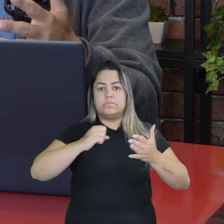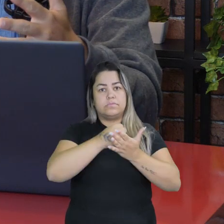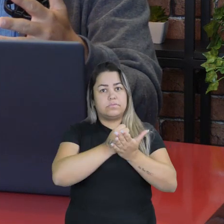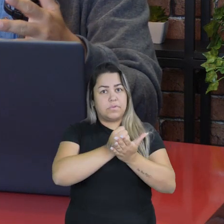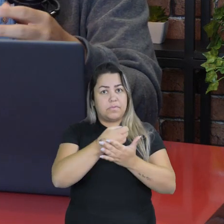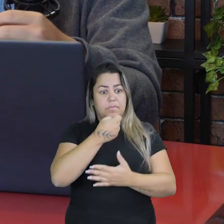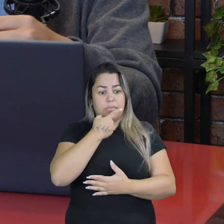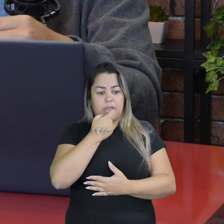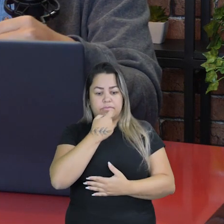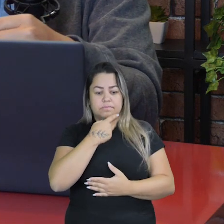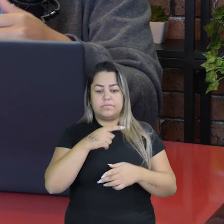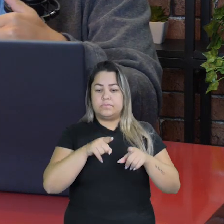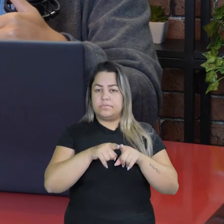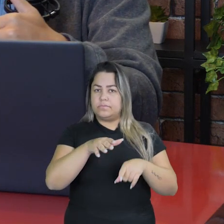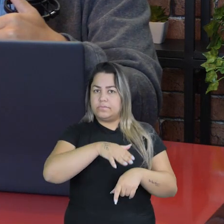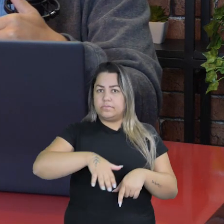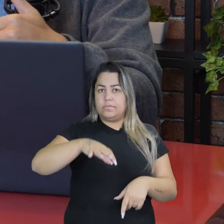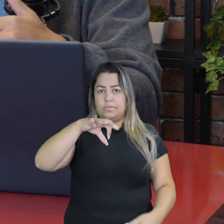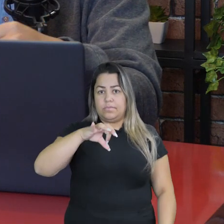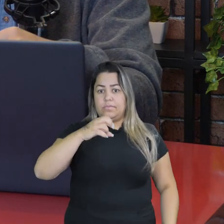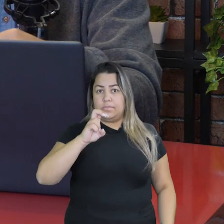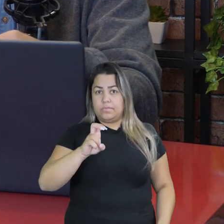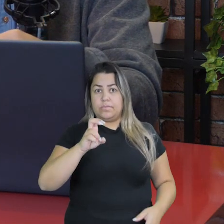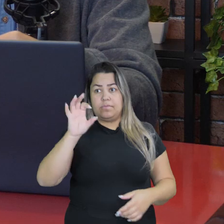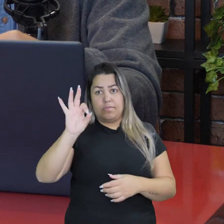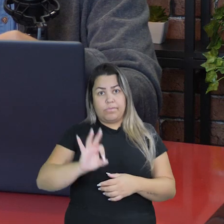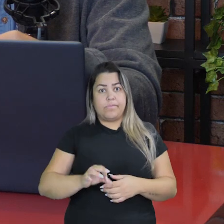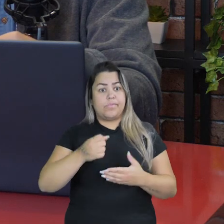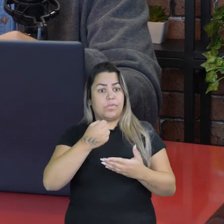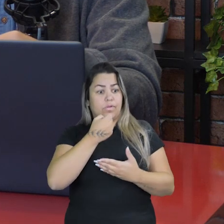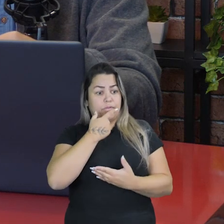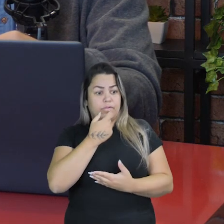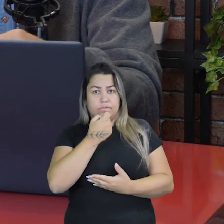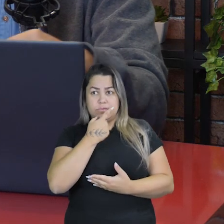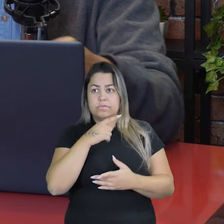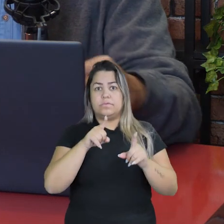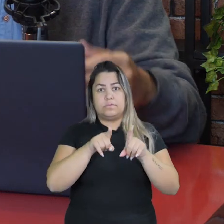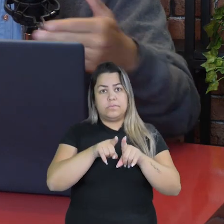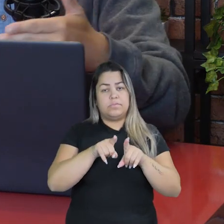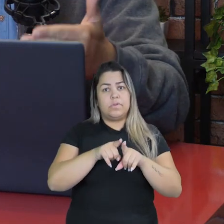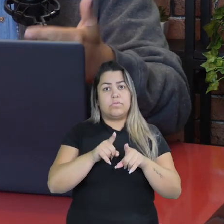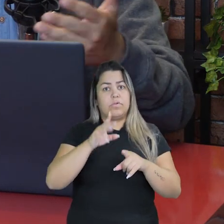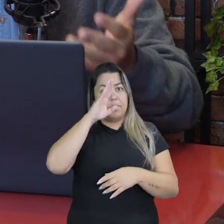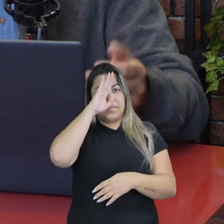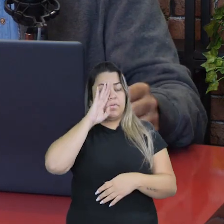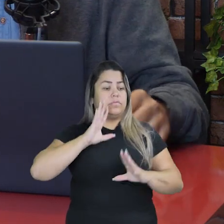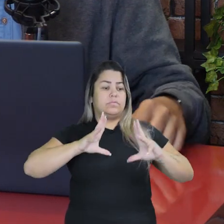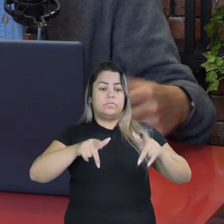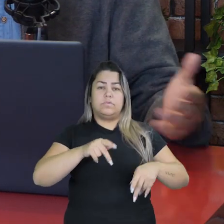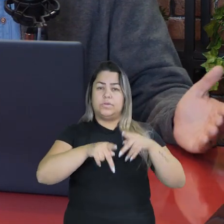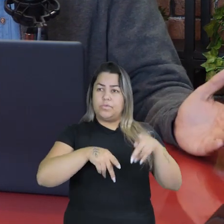ampliação do programa Farmácia Popular. O programa passou a oferecer 95% dos medicamentos e insumos de